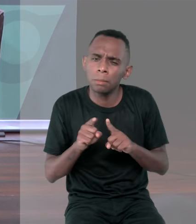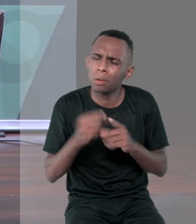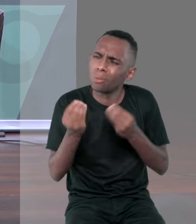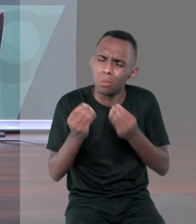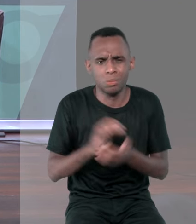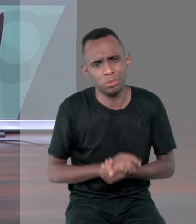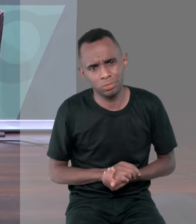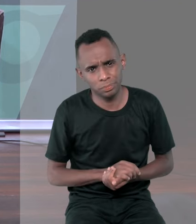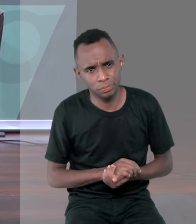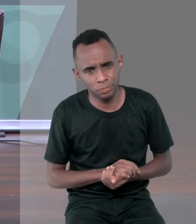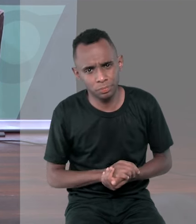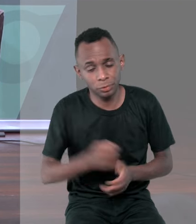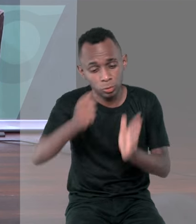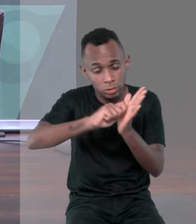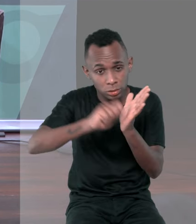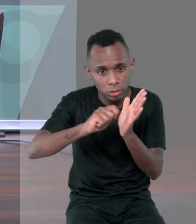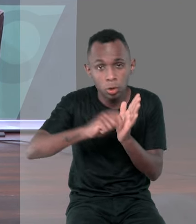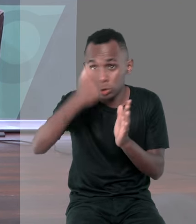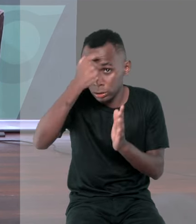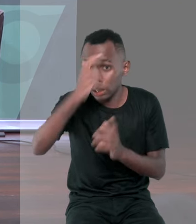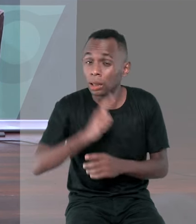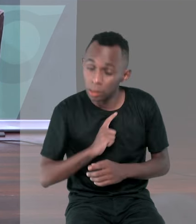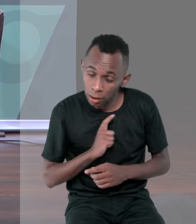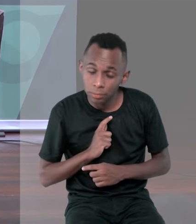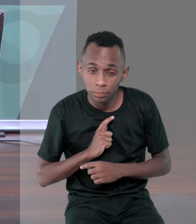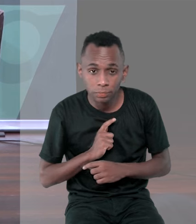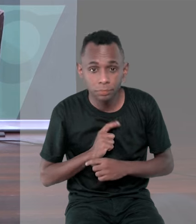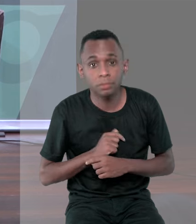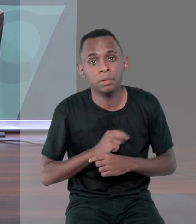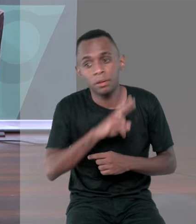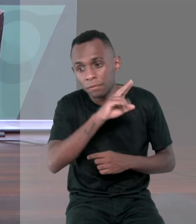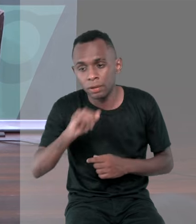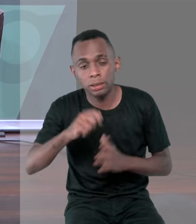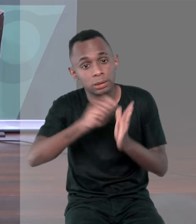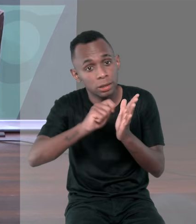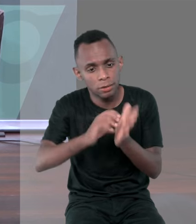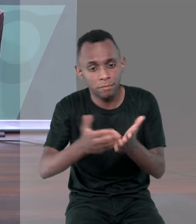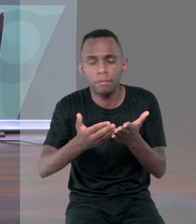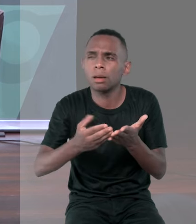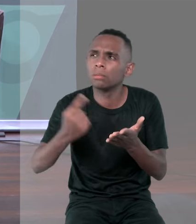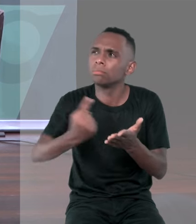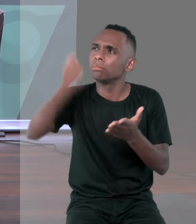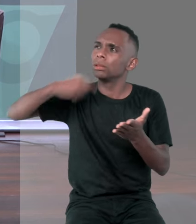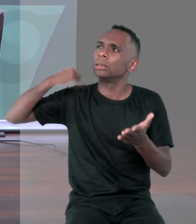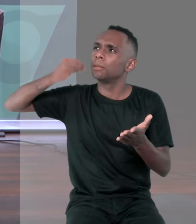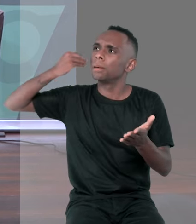escritor que tem o mínimo de consciência vai escrever um livro sem levar isso em consideração.